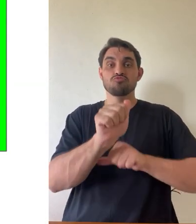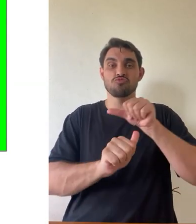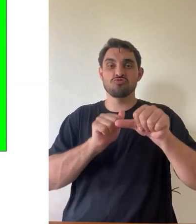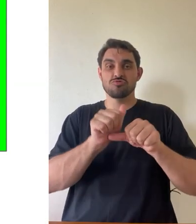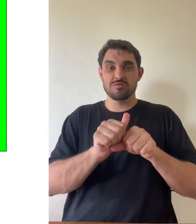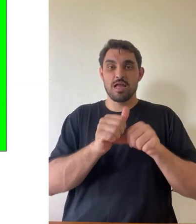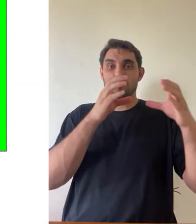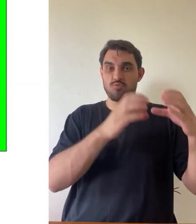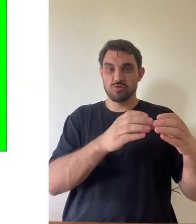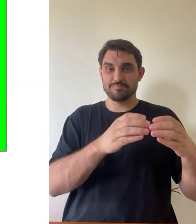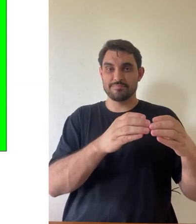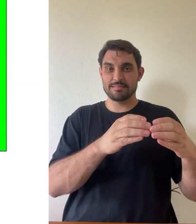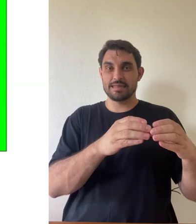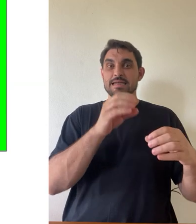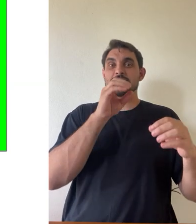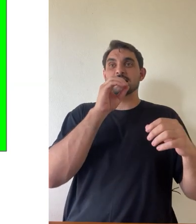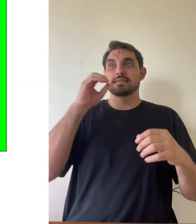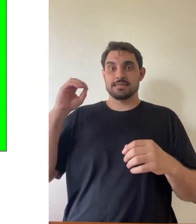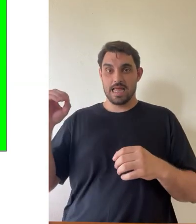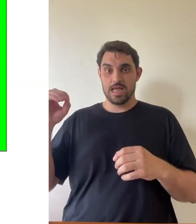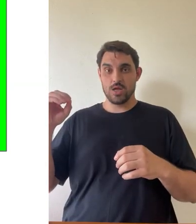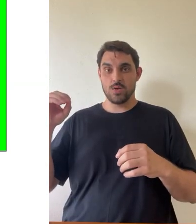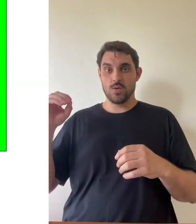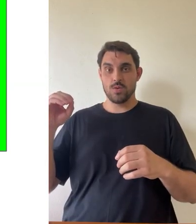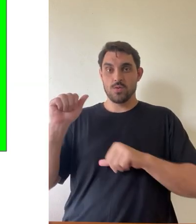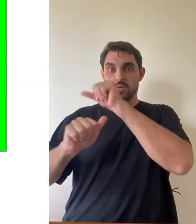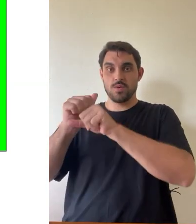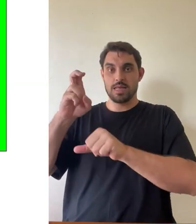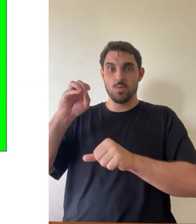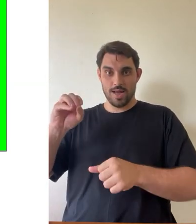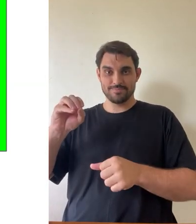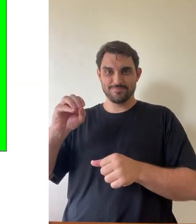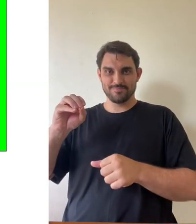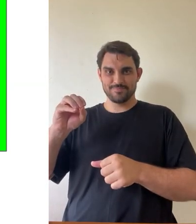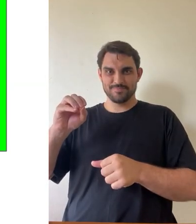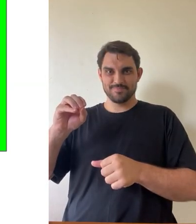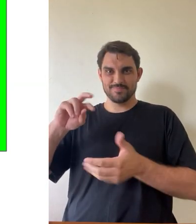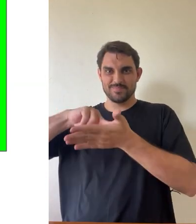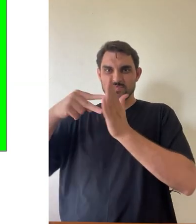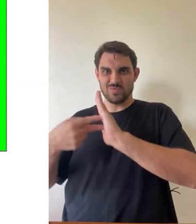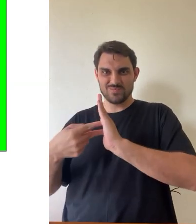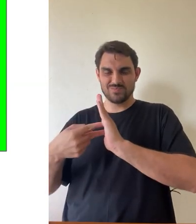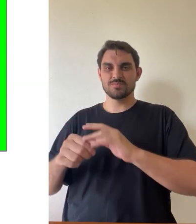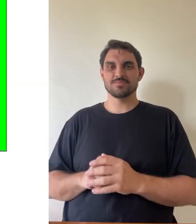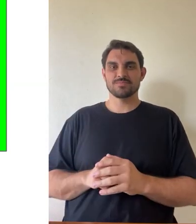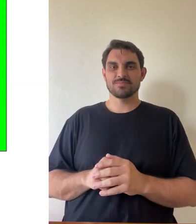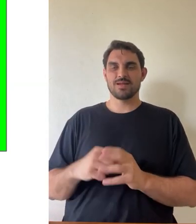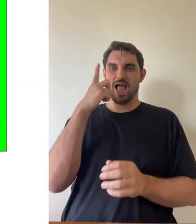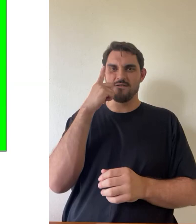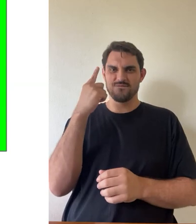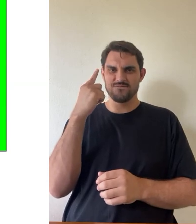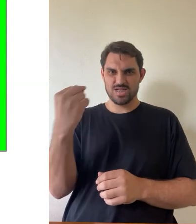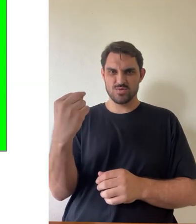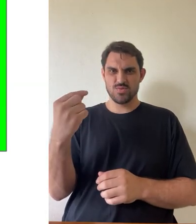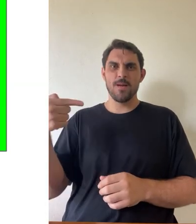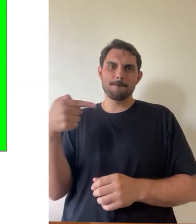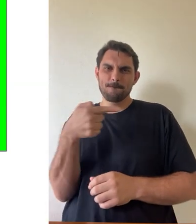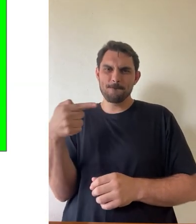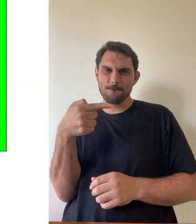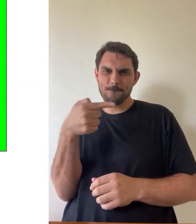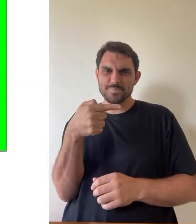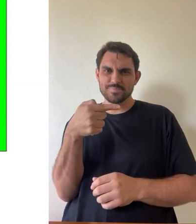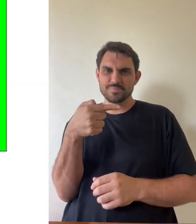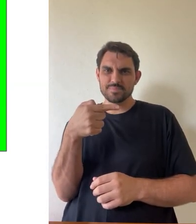de 0 para 50. E o sinal da velocidade, eu vou atribuir um sinal